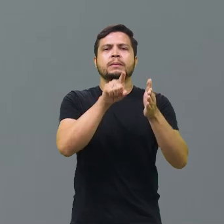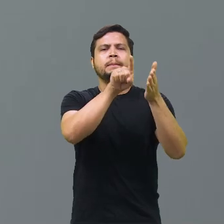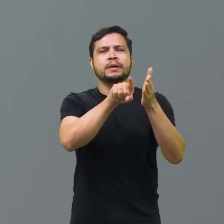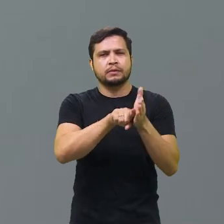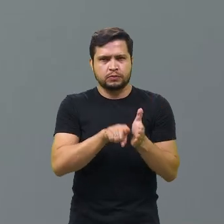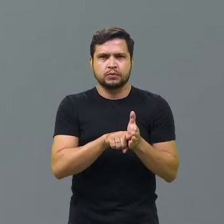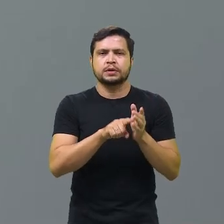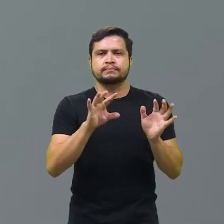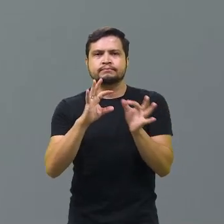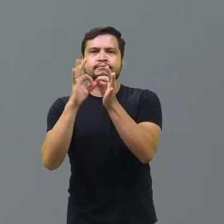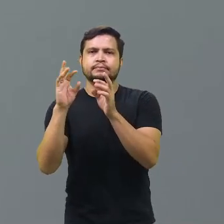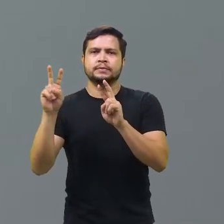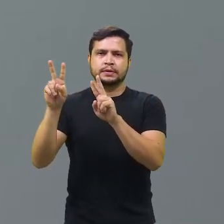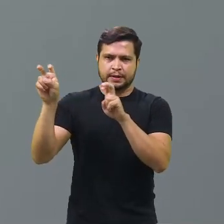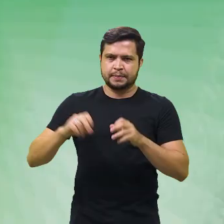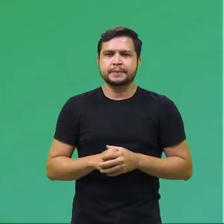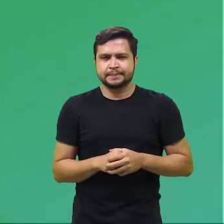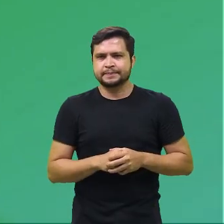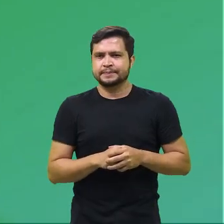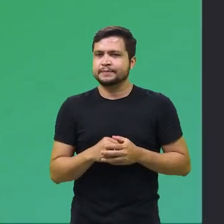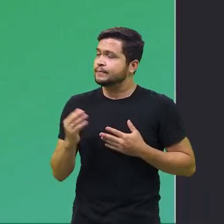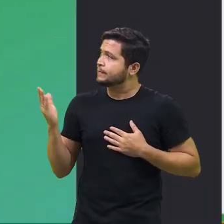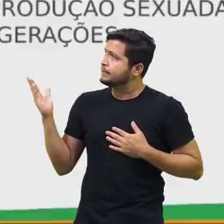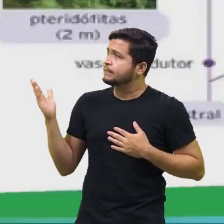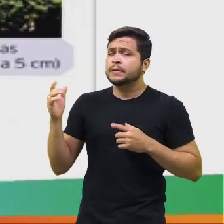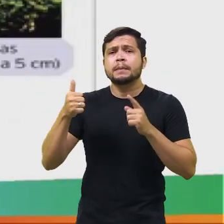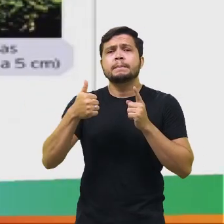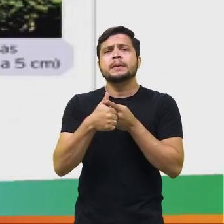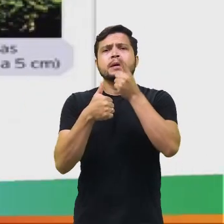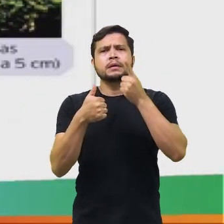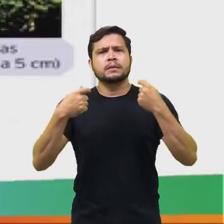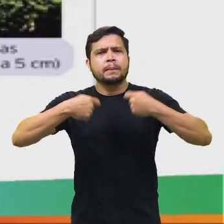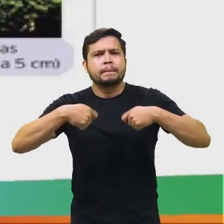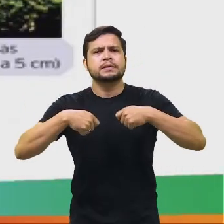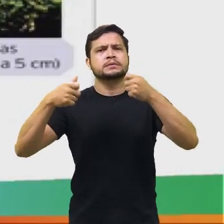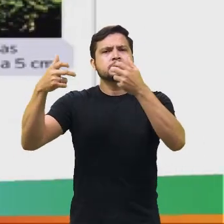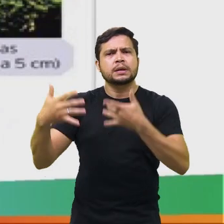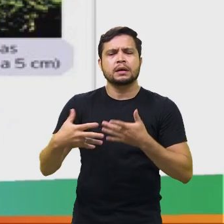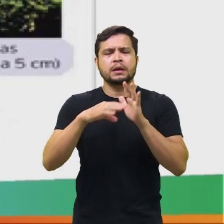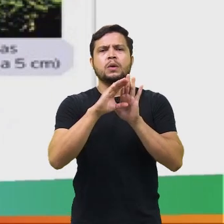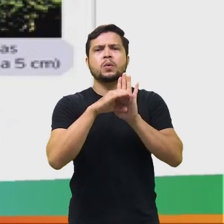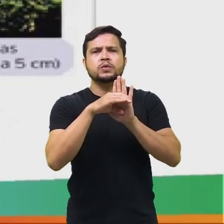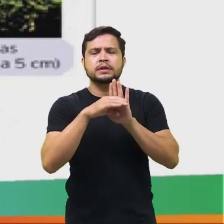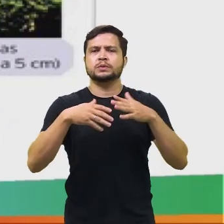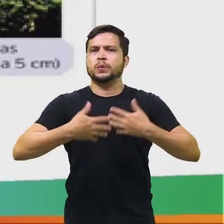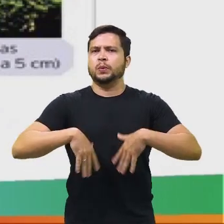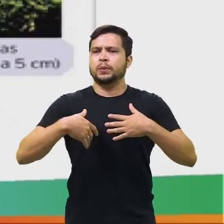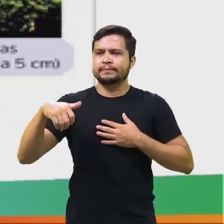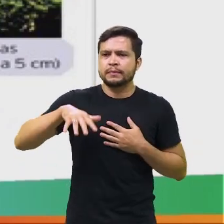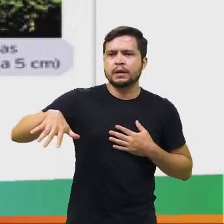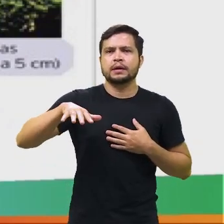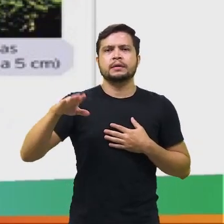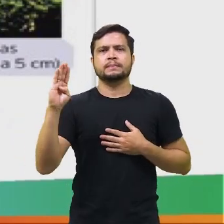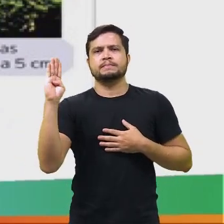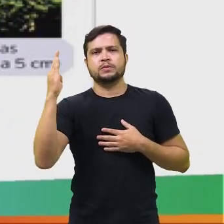nossa aula, né? Então, a gente inicia trabalhando um pouco das definições dessa fantástica área da biologia, né? Então,